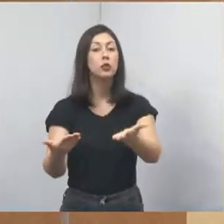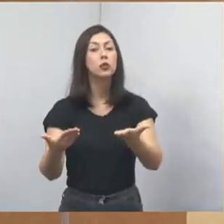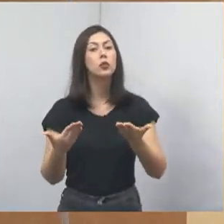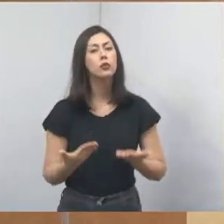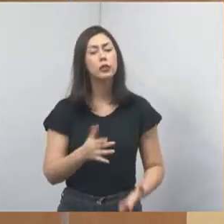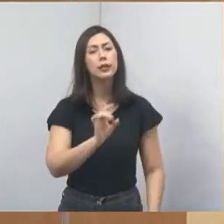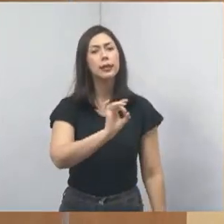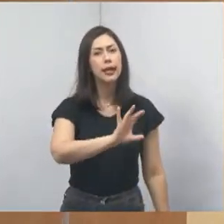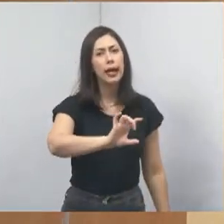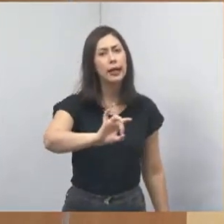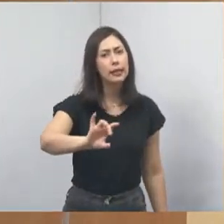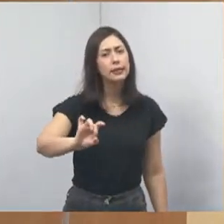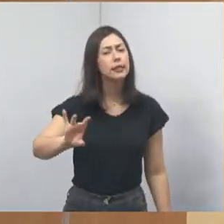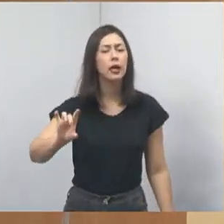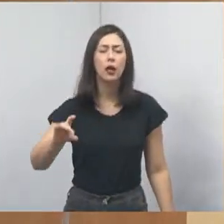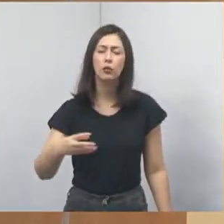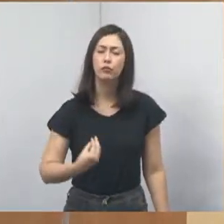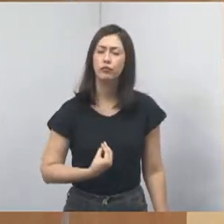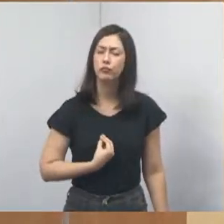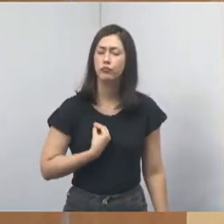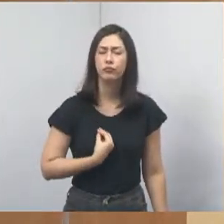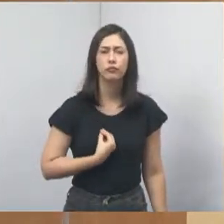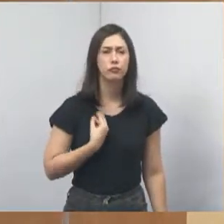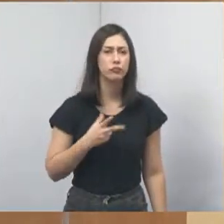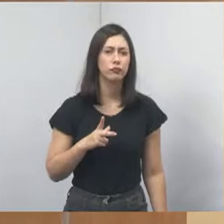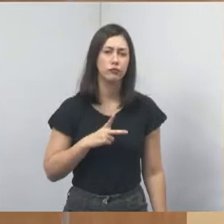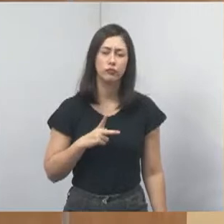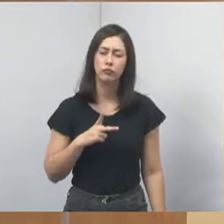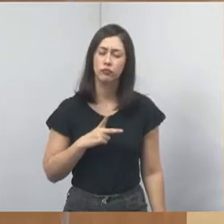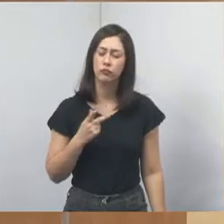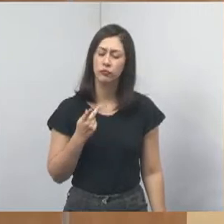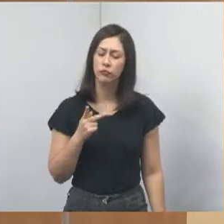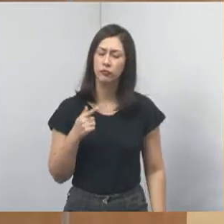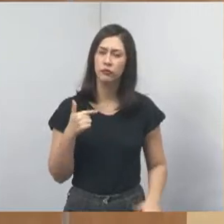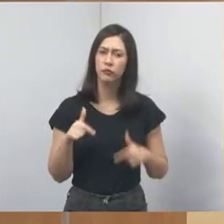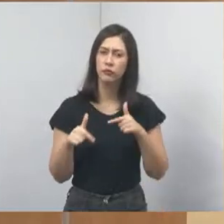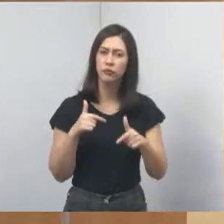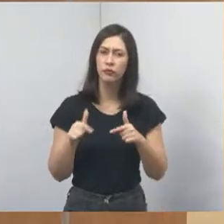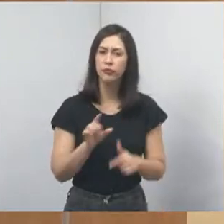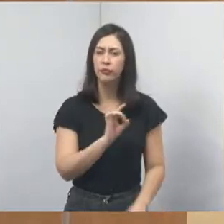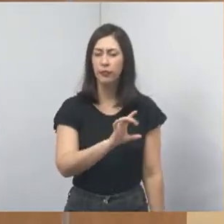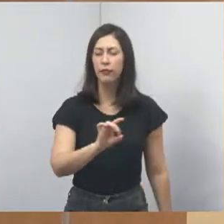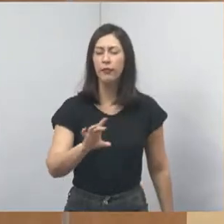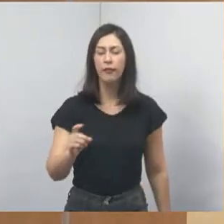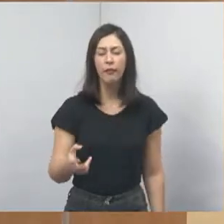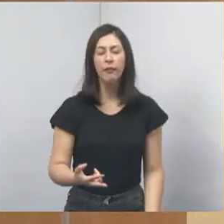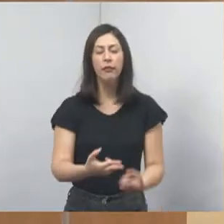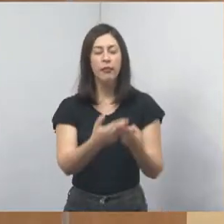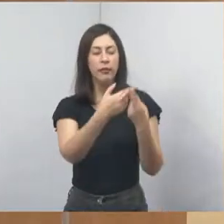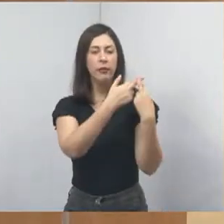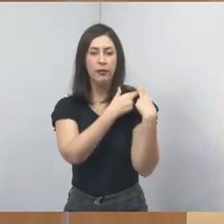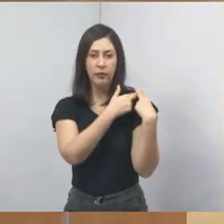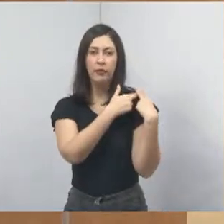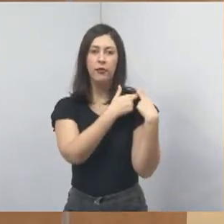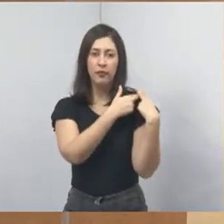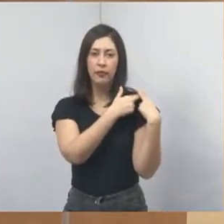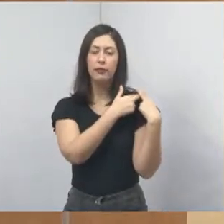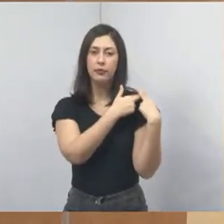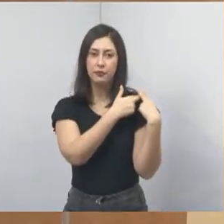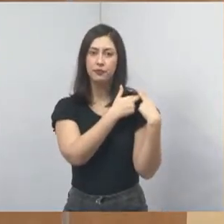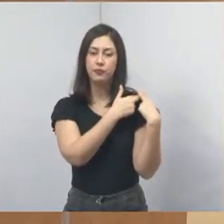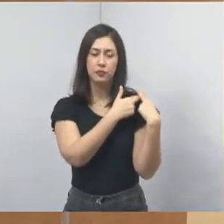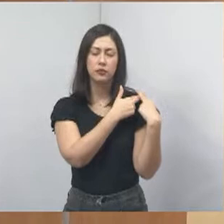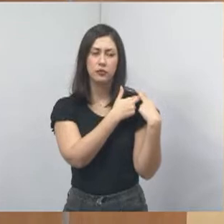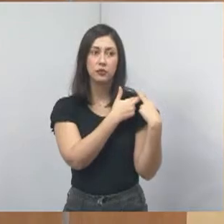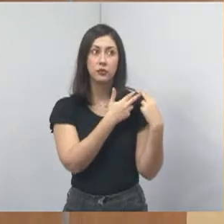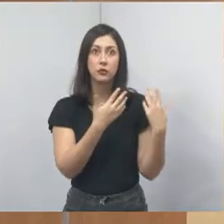sua realidade, no seu mundo do trabalho, a assumir a responsabilidade de alguma